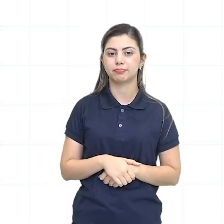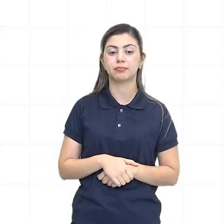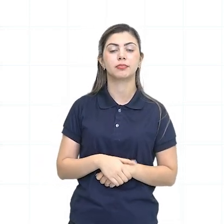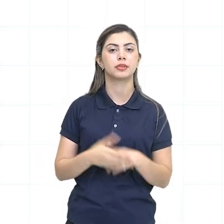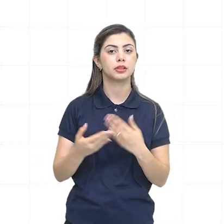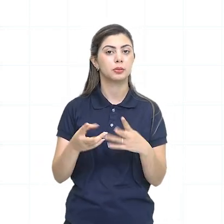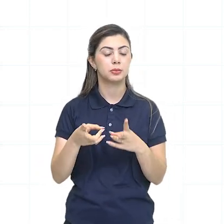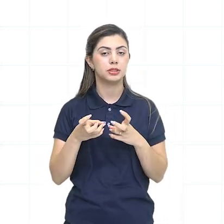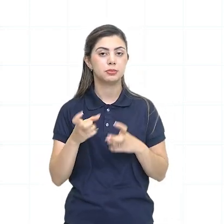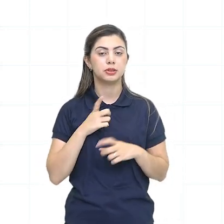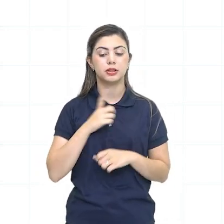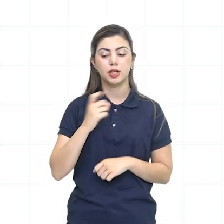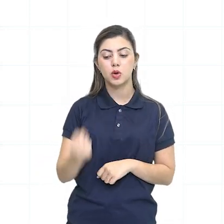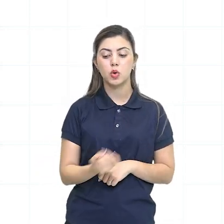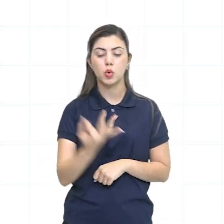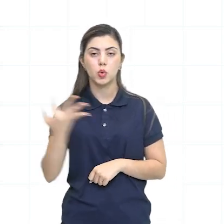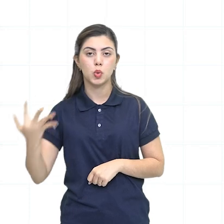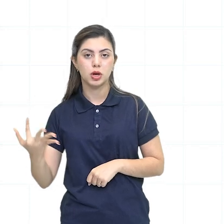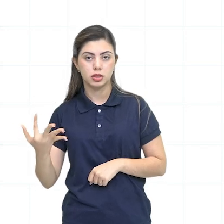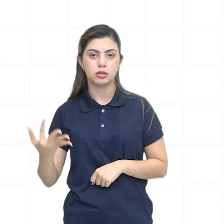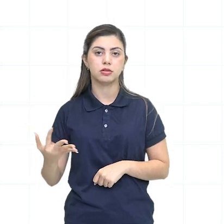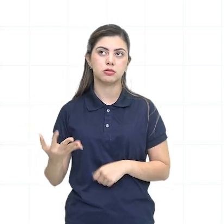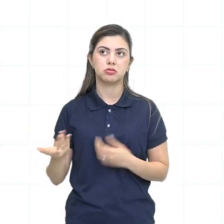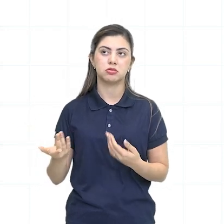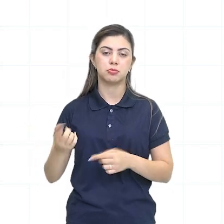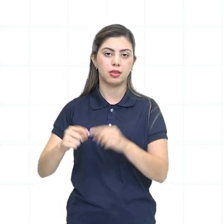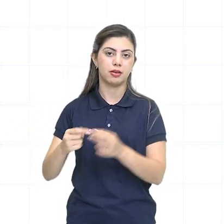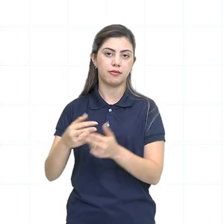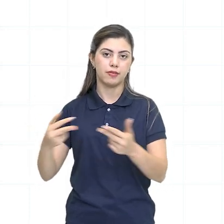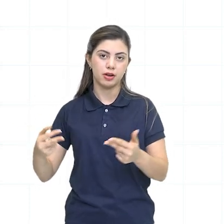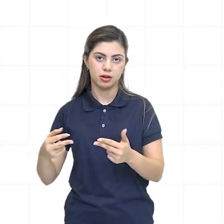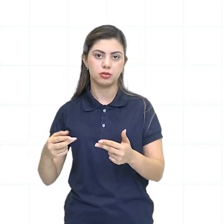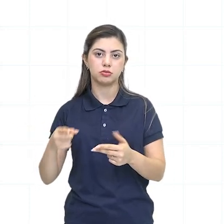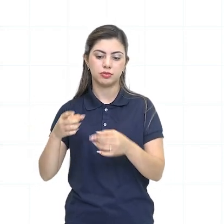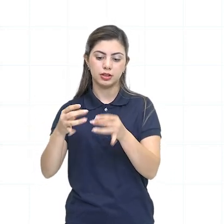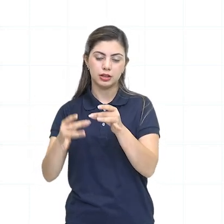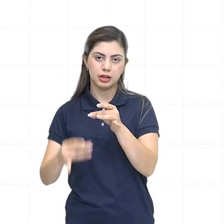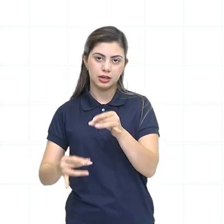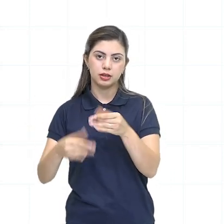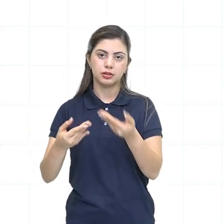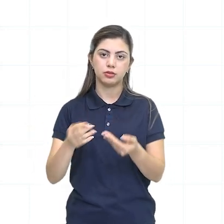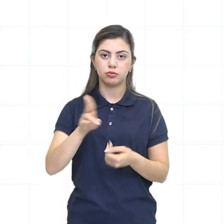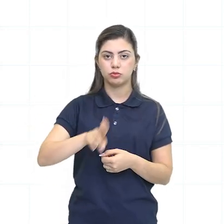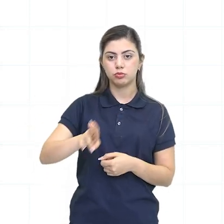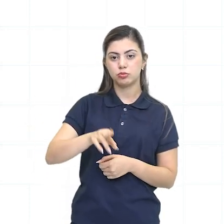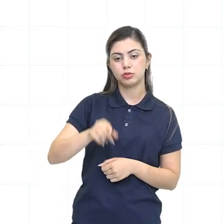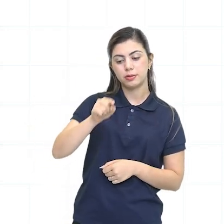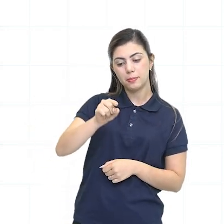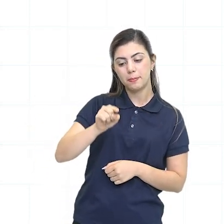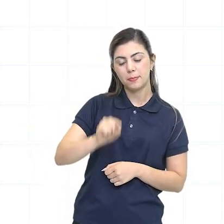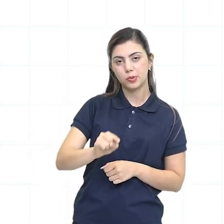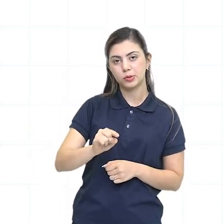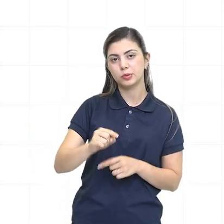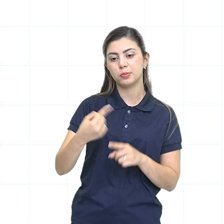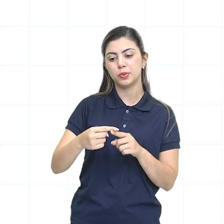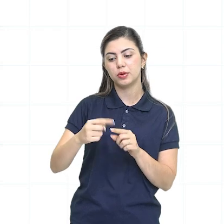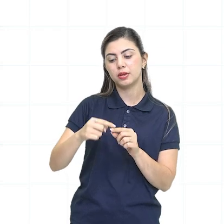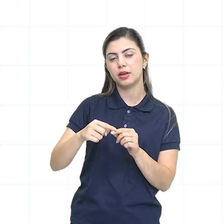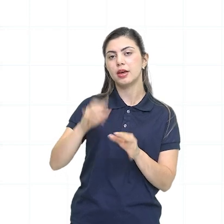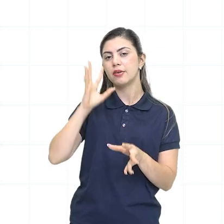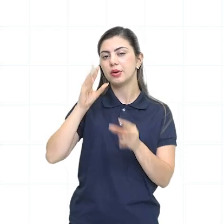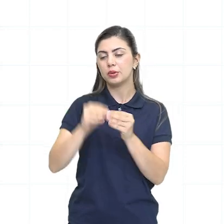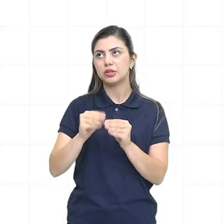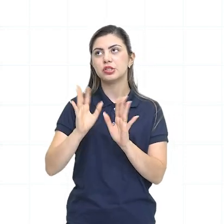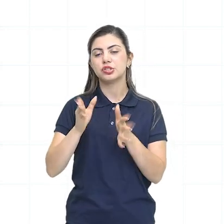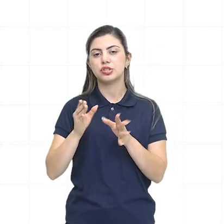vier enumeração, né, você tem que colocar os 2 pontos para comprovar que em seguida eu vou enumerar algo.